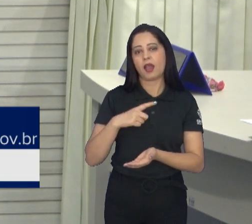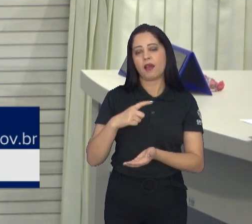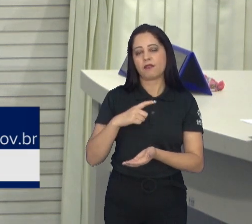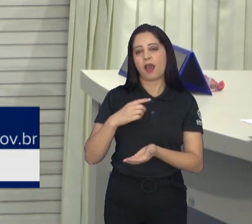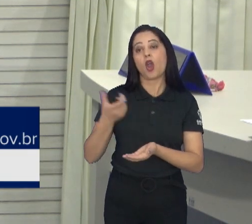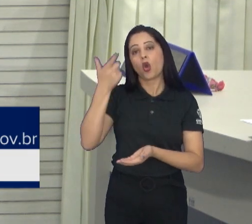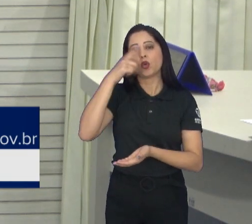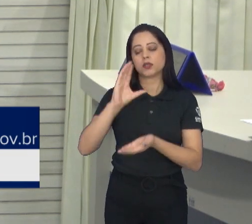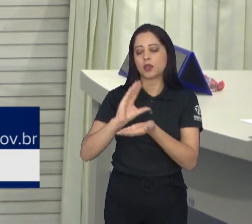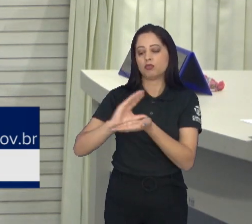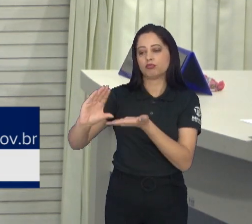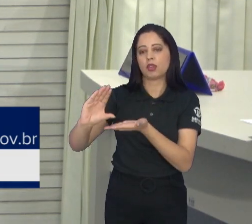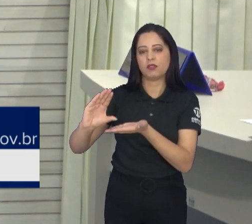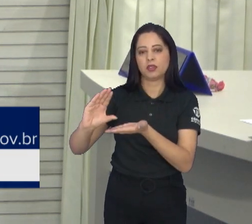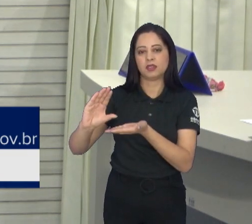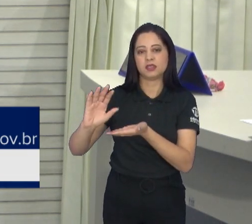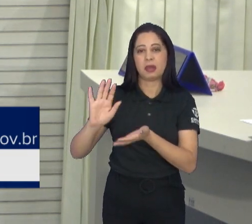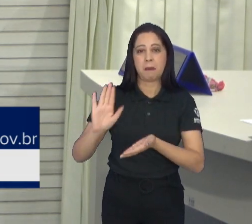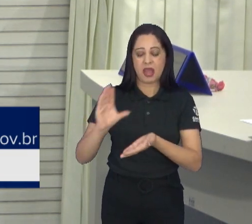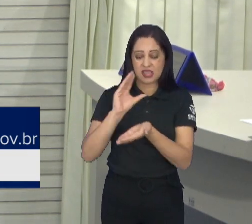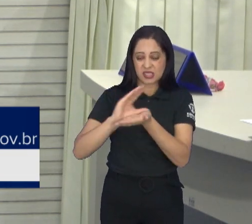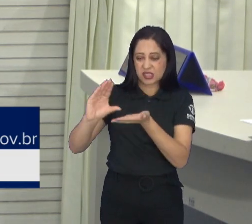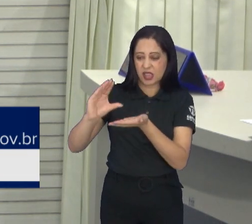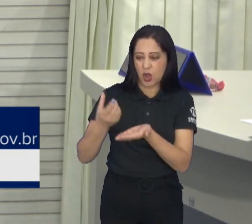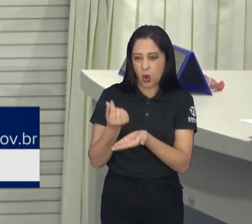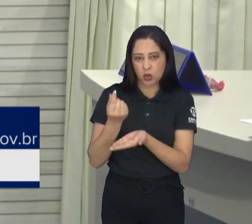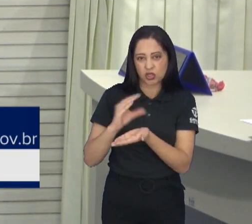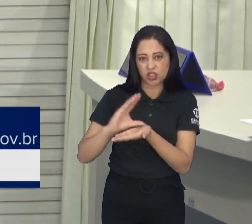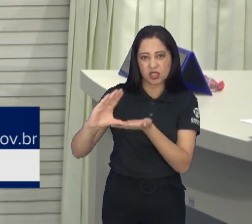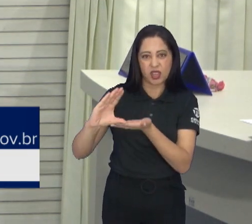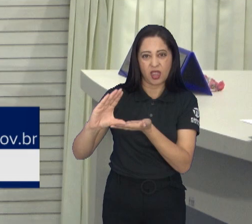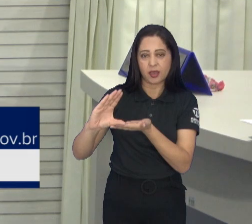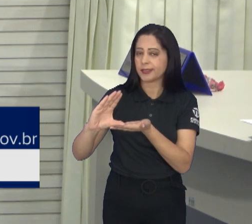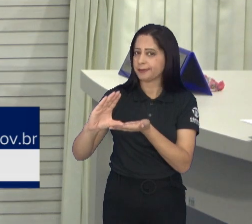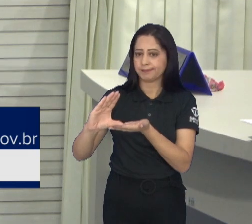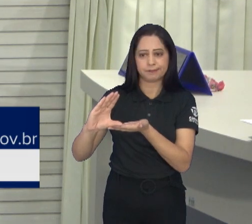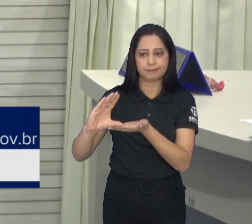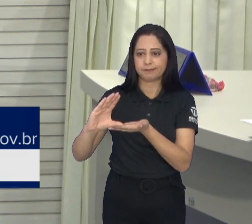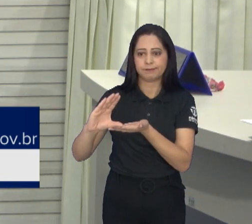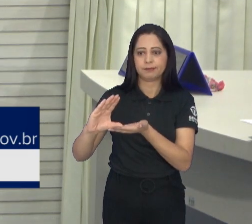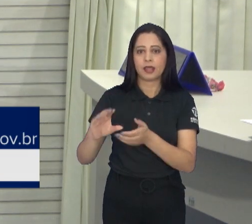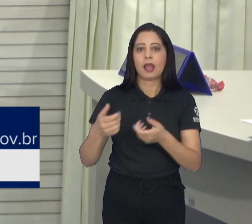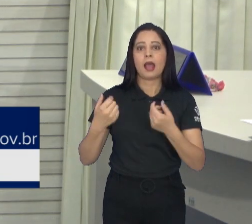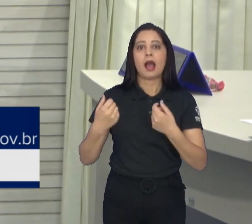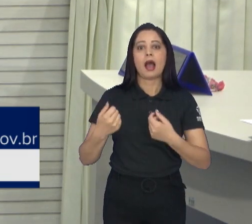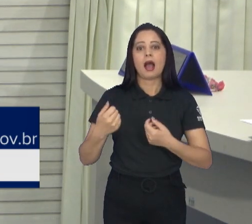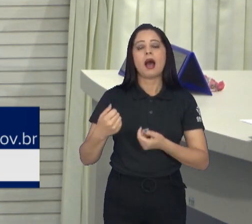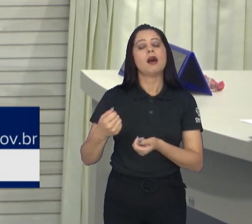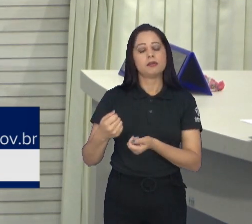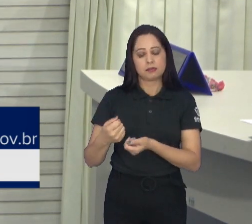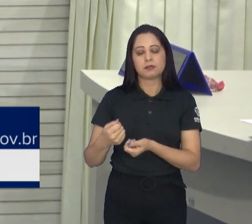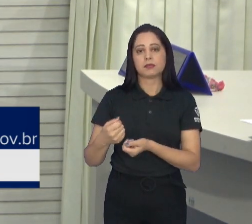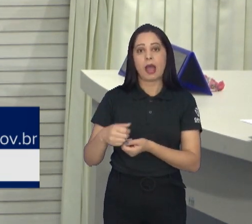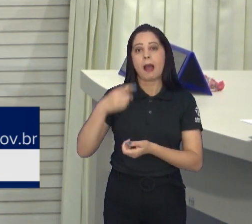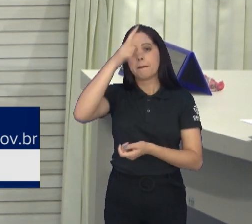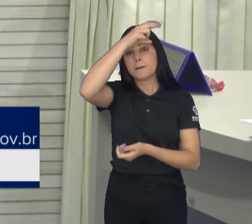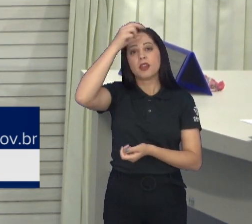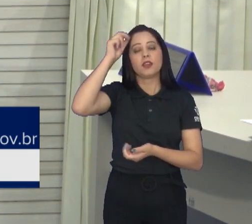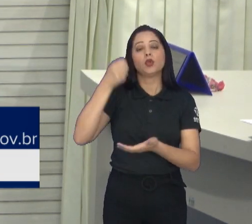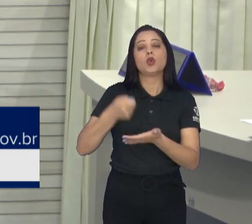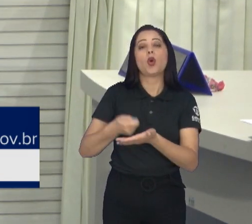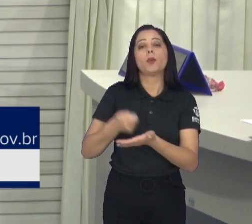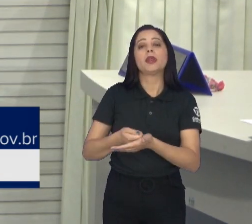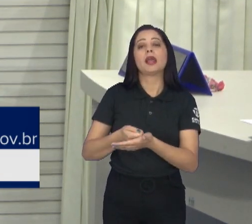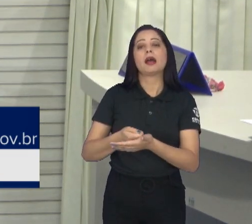que essa indenização é completamente descabível, que a prefeitura tinha que ter dado o auxílio aluguel para essa senhora, ou senão